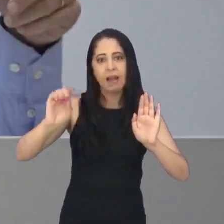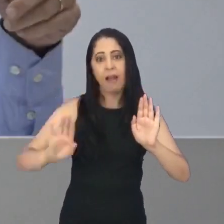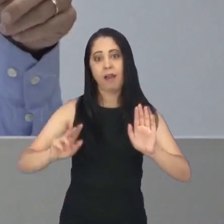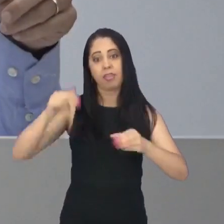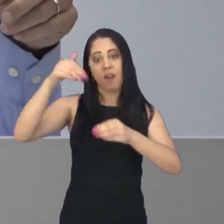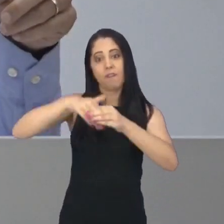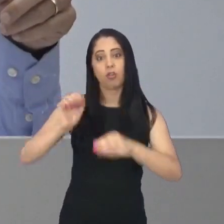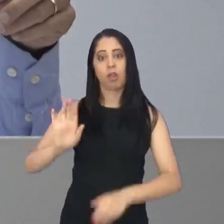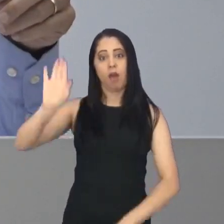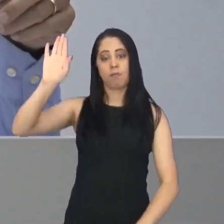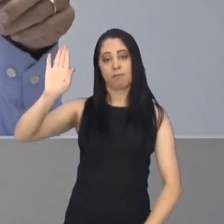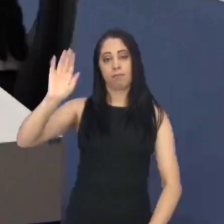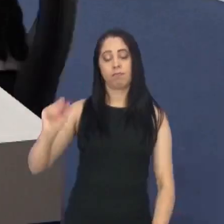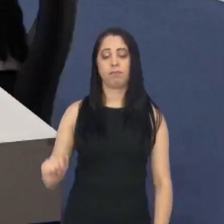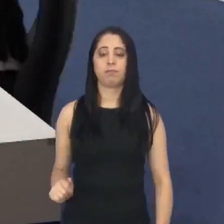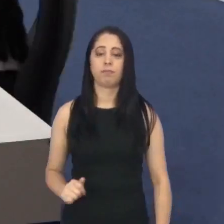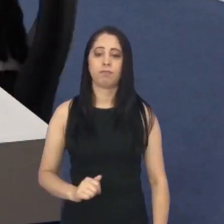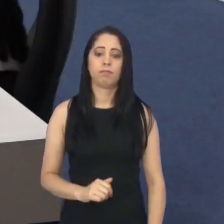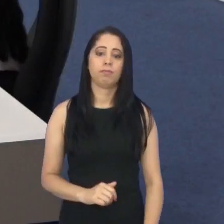Vai falar, Zé?